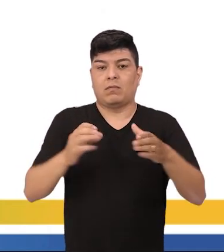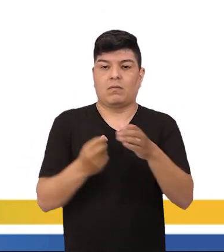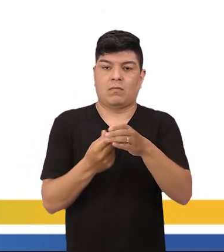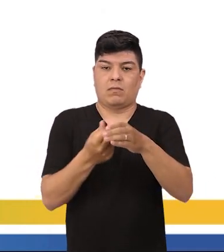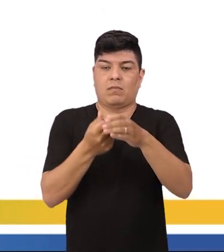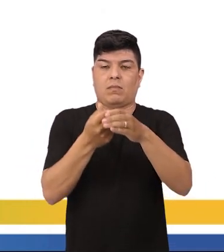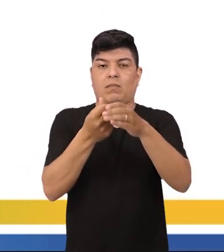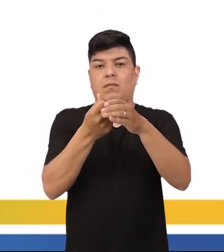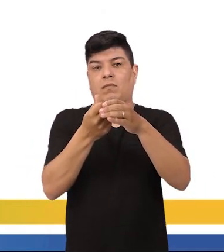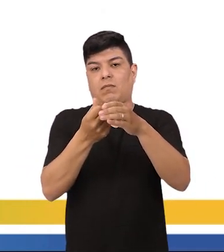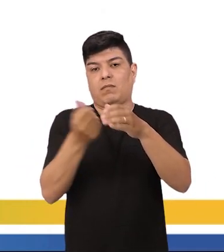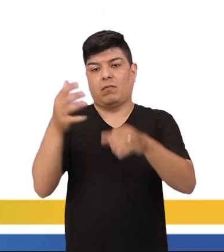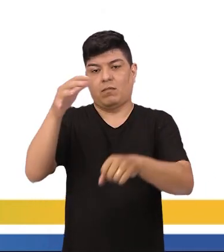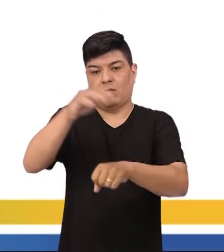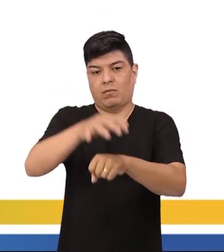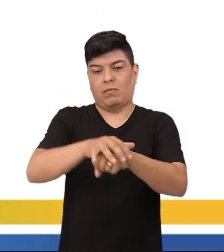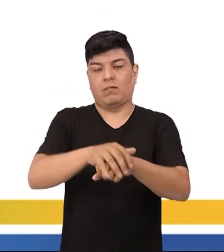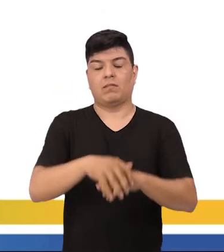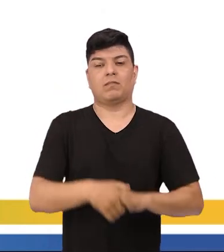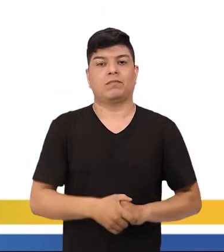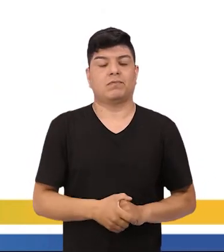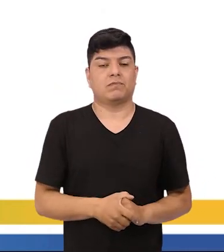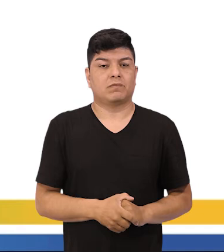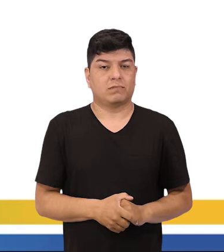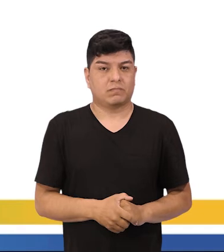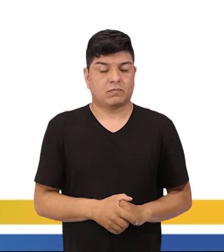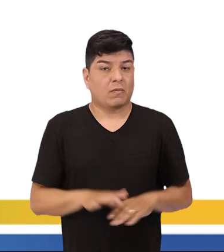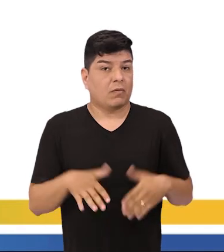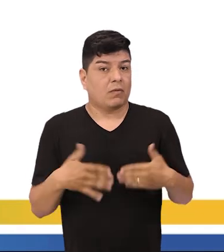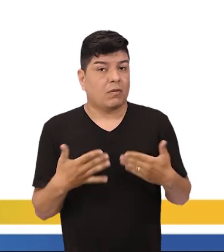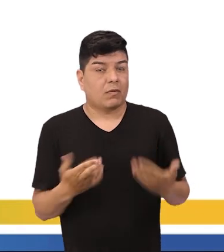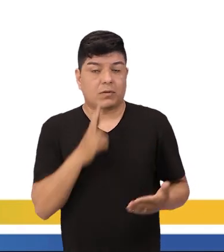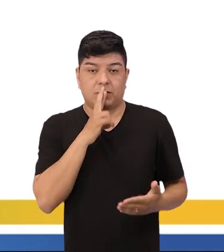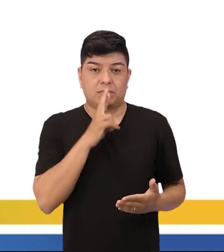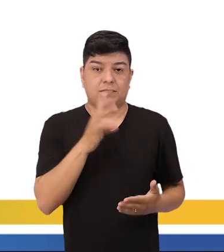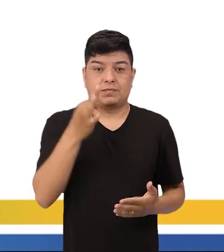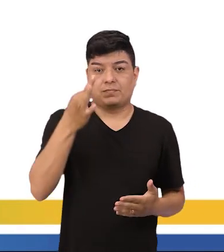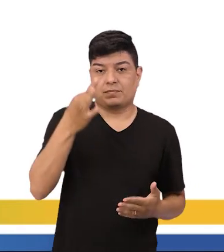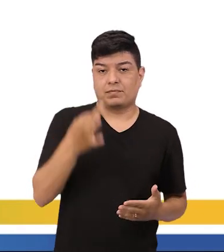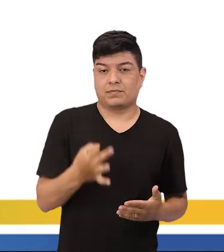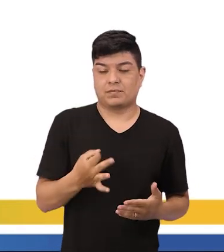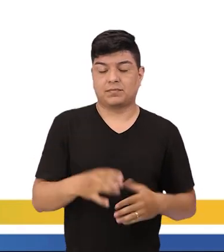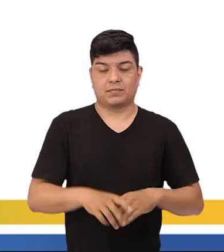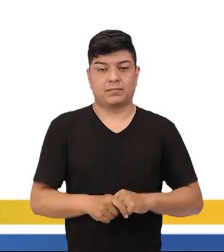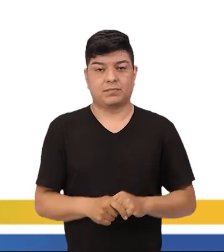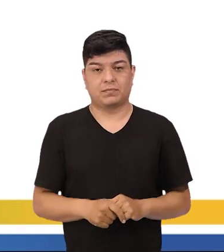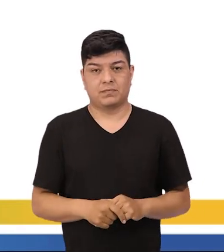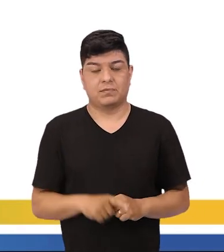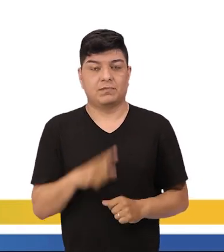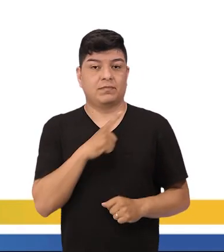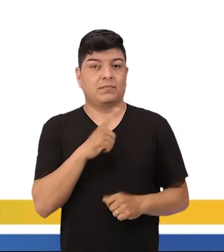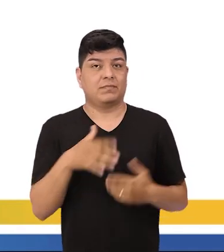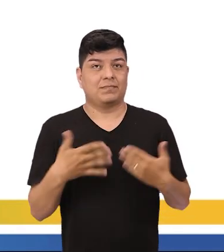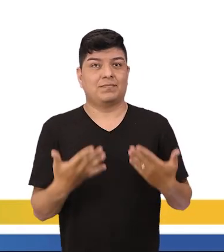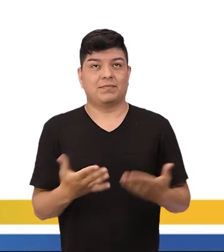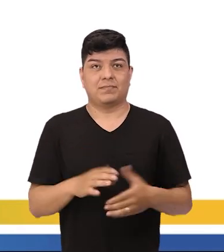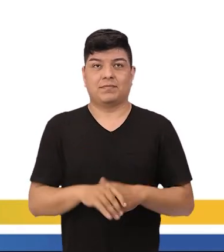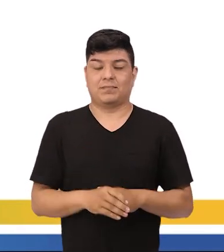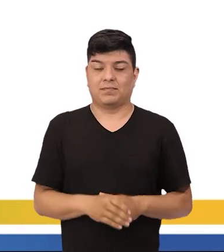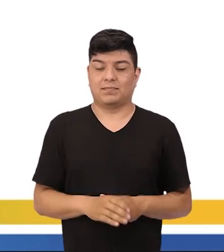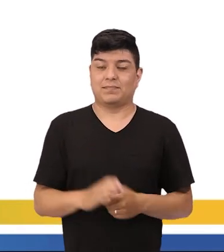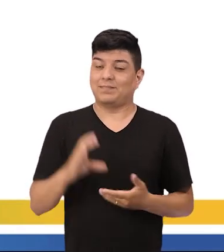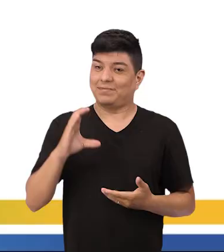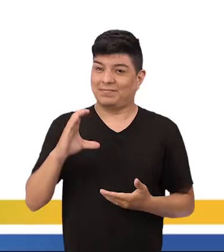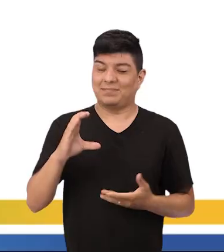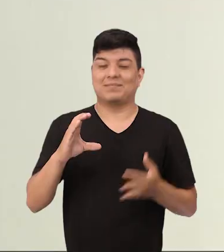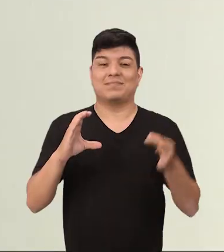capitalista no setor colonial. E aí, pessoal, qual será a nossa alternativa correta? Temos, claro, né, que